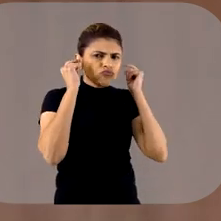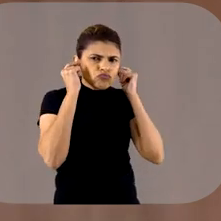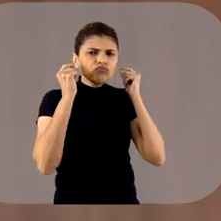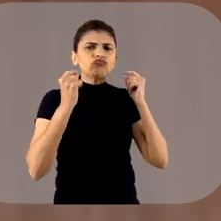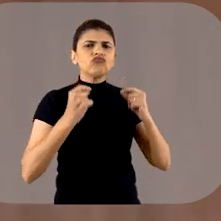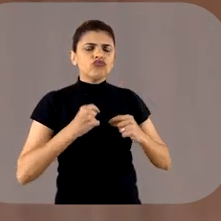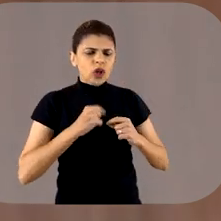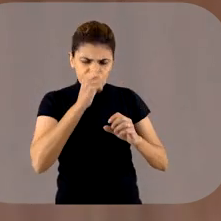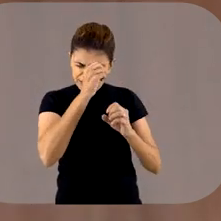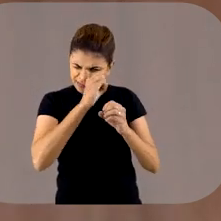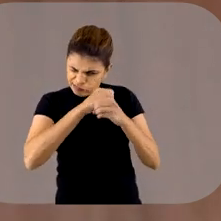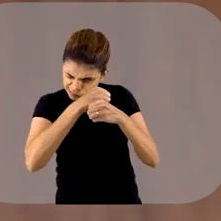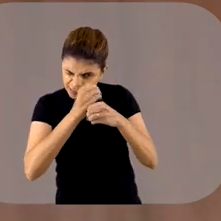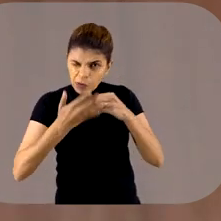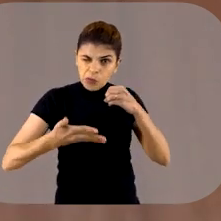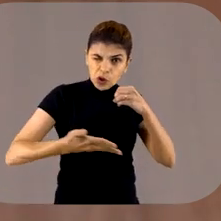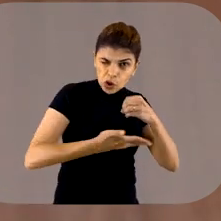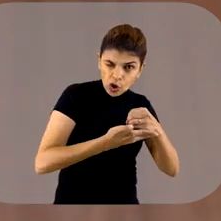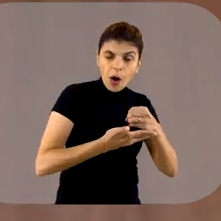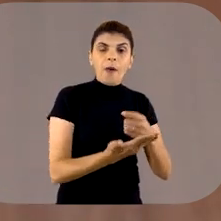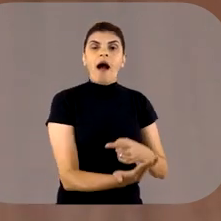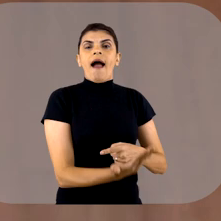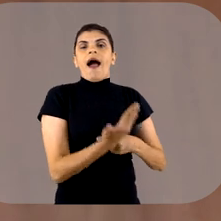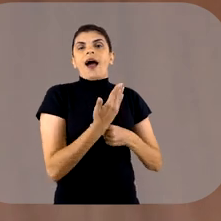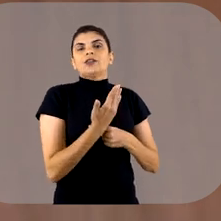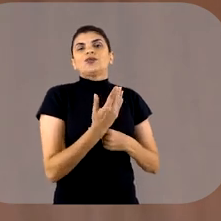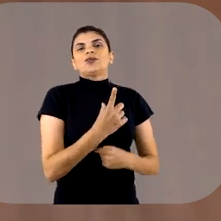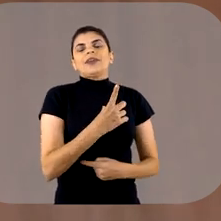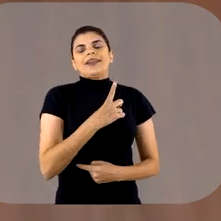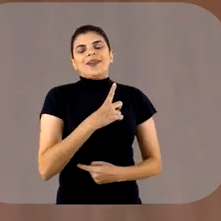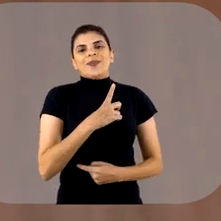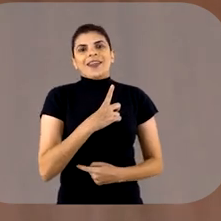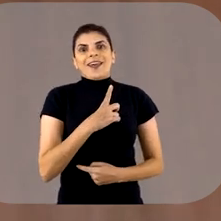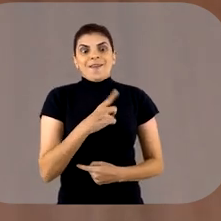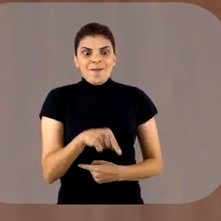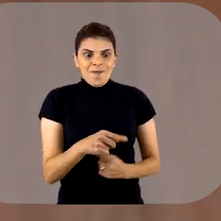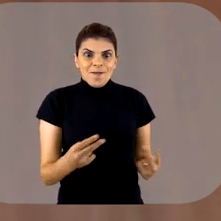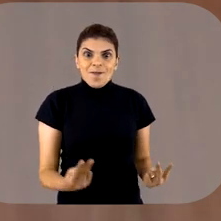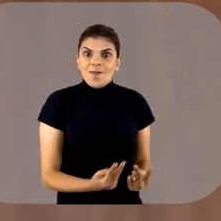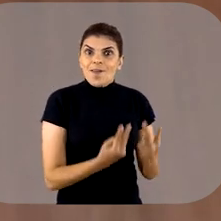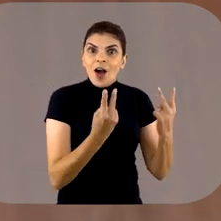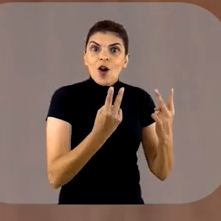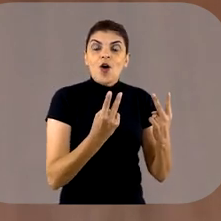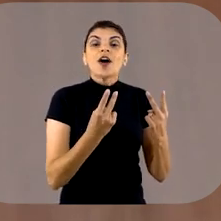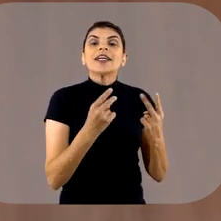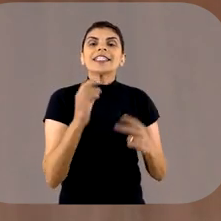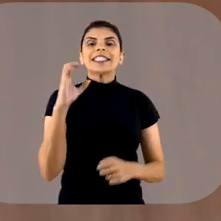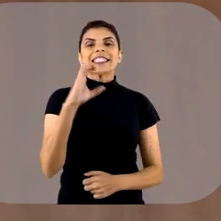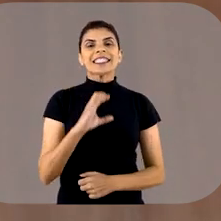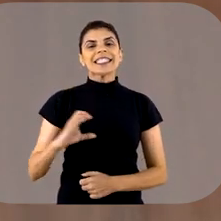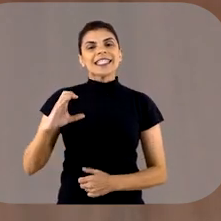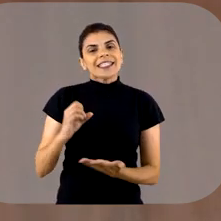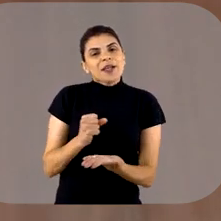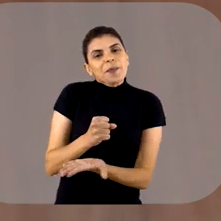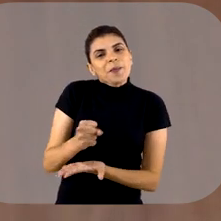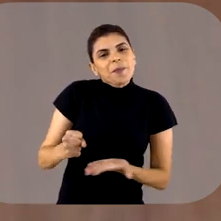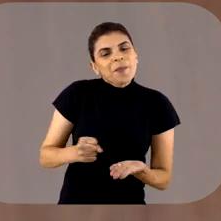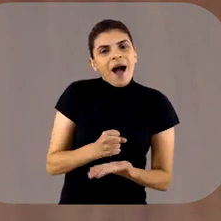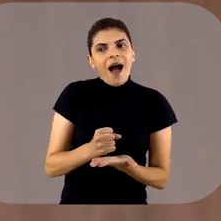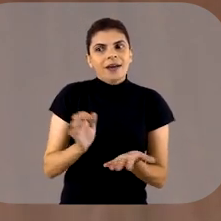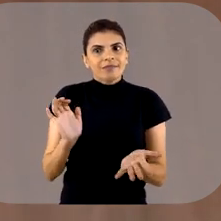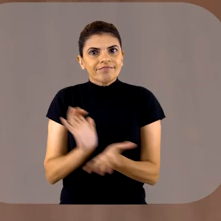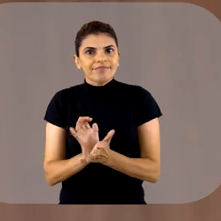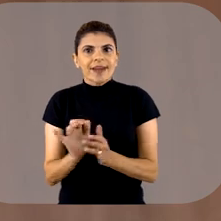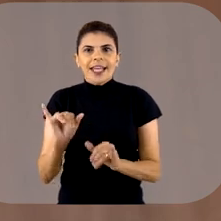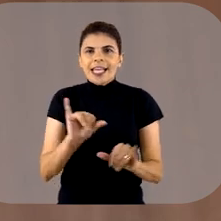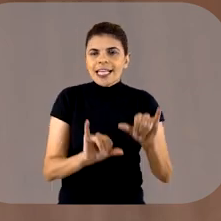o microscópio e e e você passa a dar uma um um um valor enorme as chamadas ciências básicas né